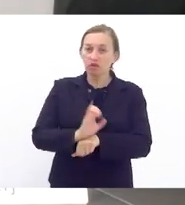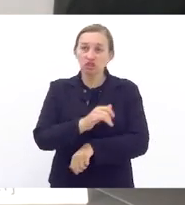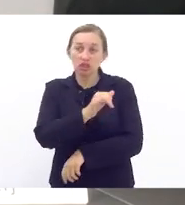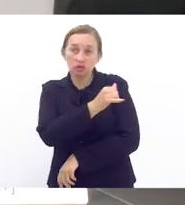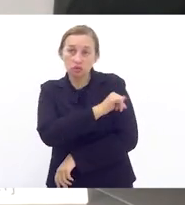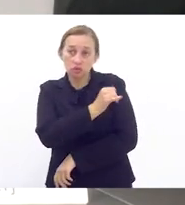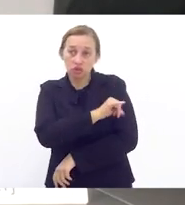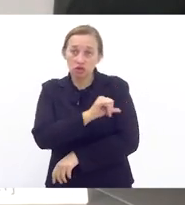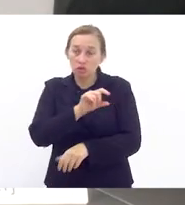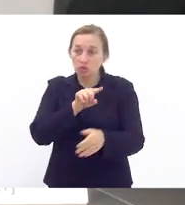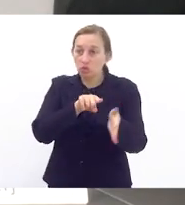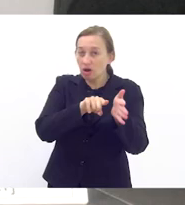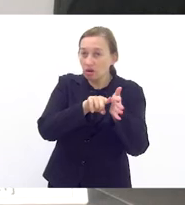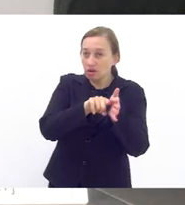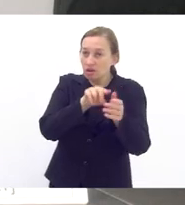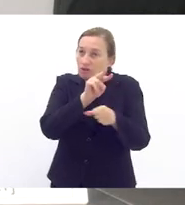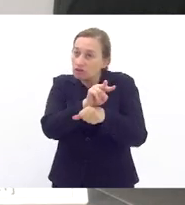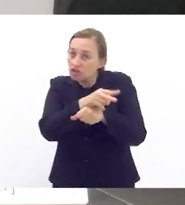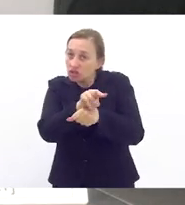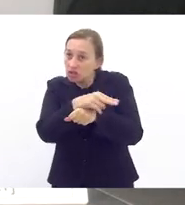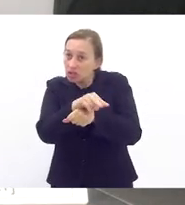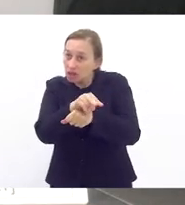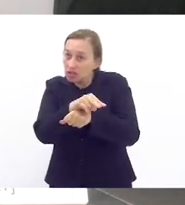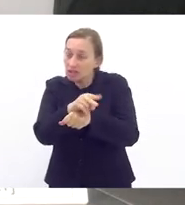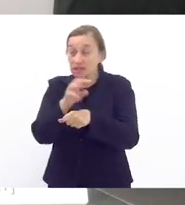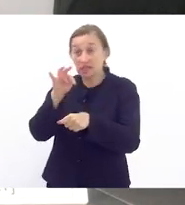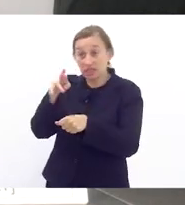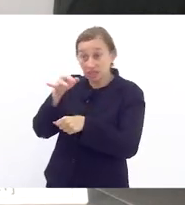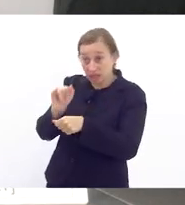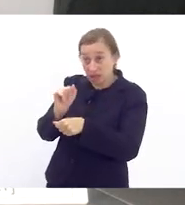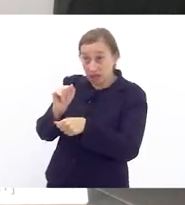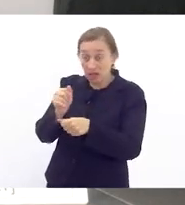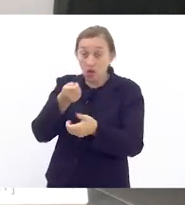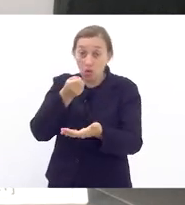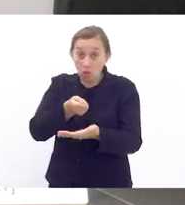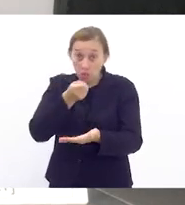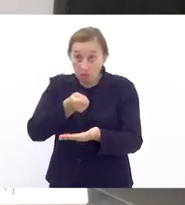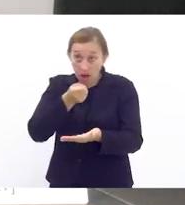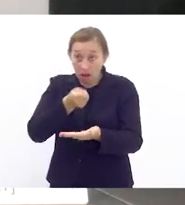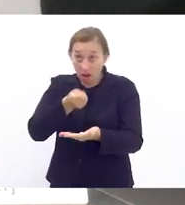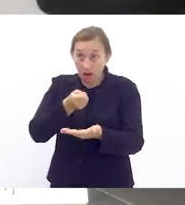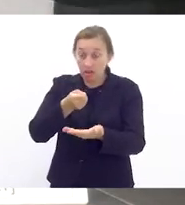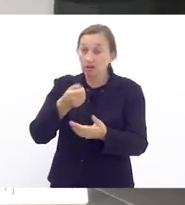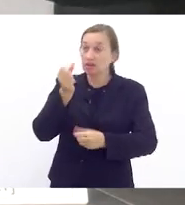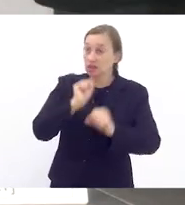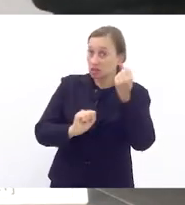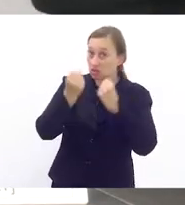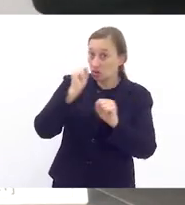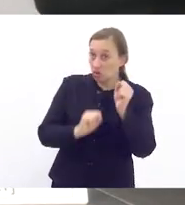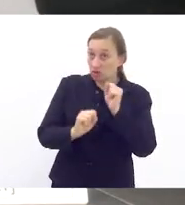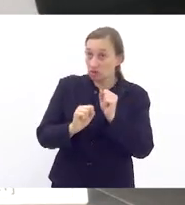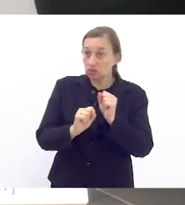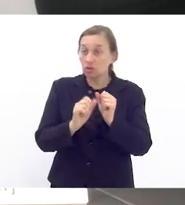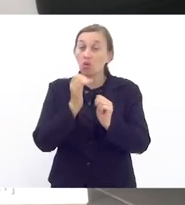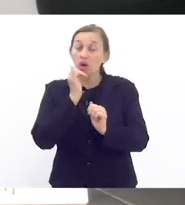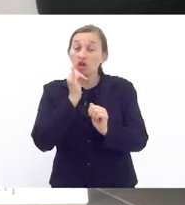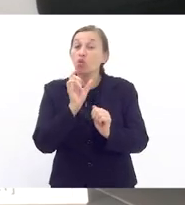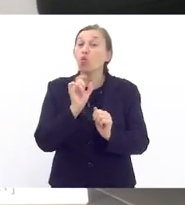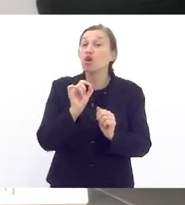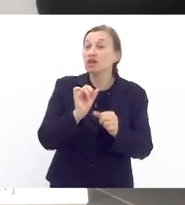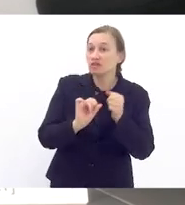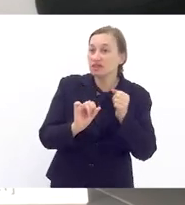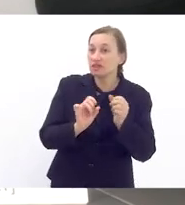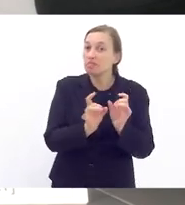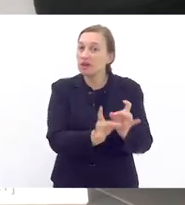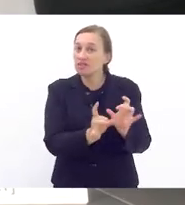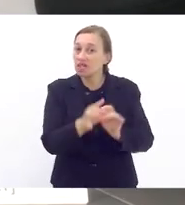vigilância sanitária estadual, né, e até a municipal, cobrarem dessas indústrias um relatório, né, o que eles estão fazendo, né, para vender aqui no